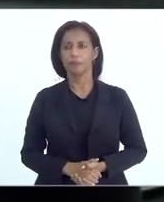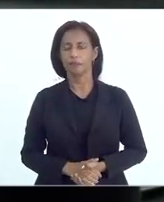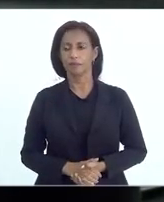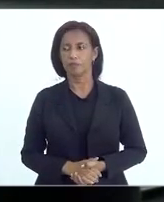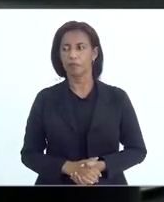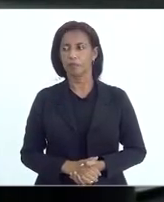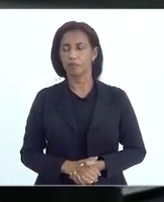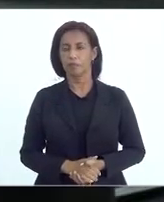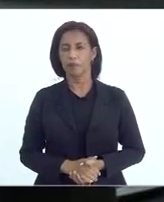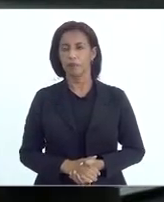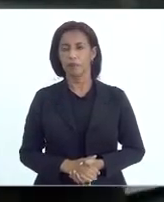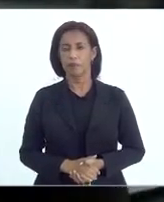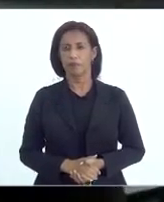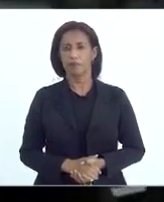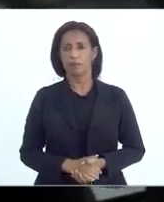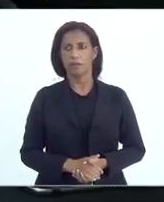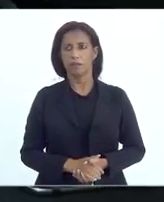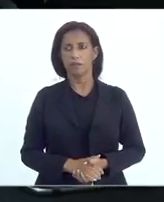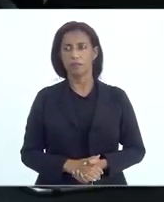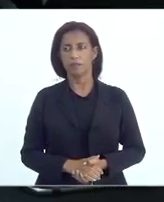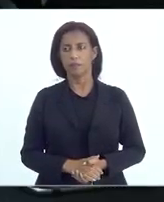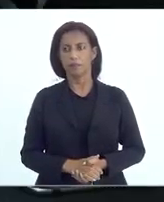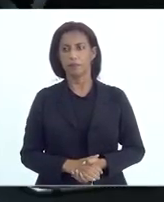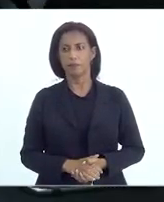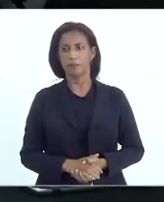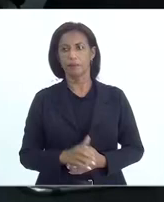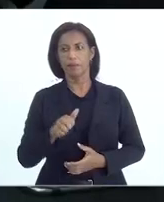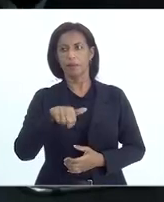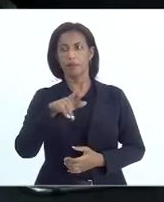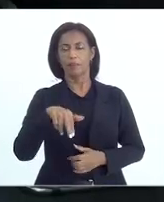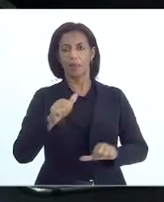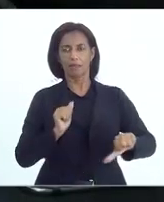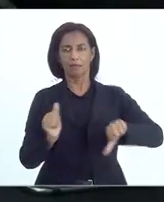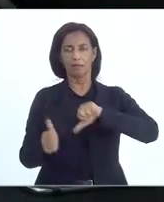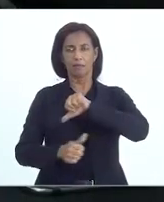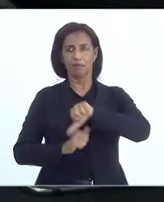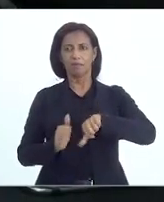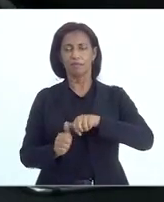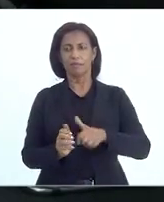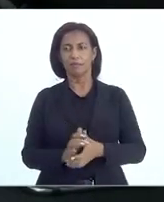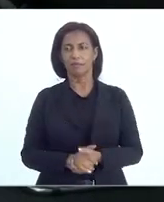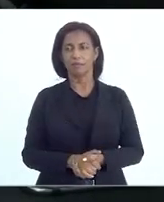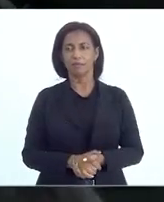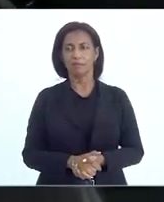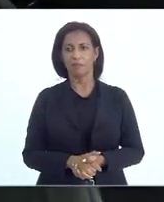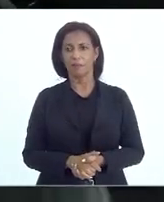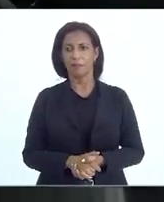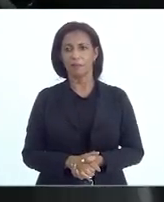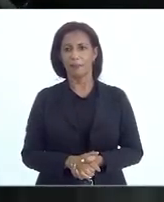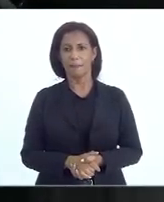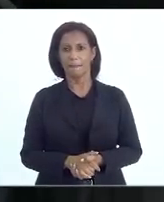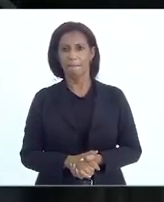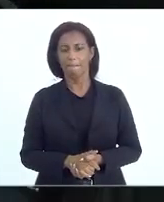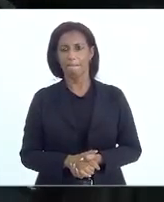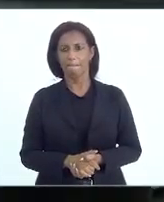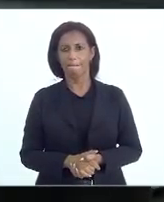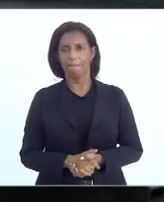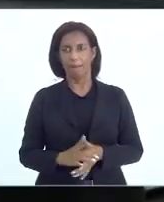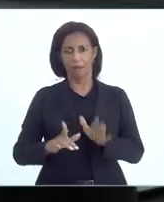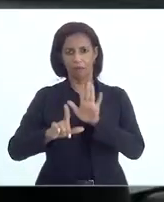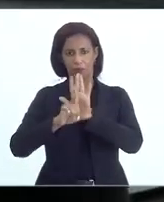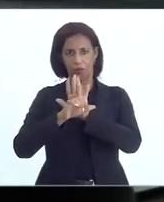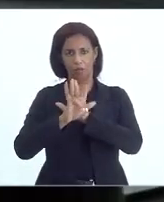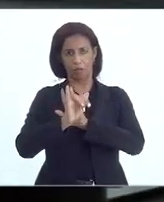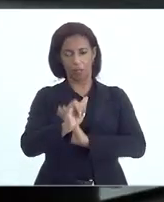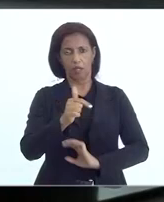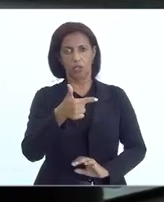Ah tá É bem a reversão e a reversão à reversão foi uma